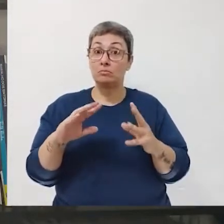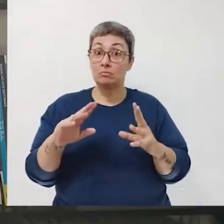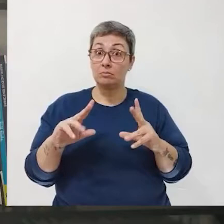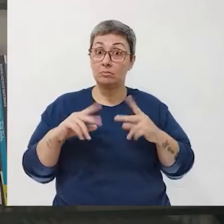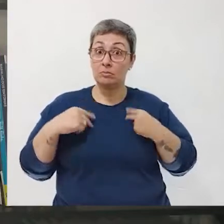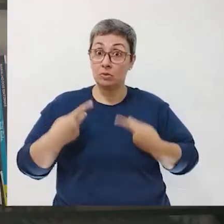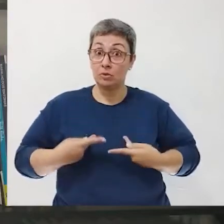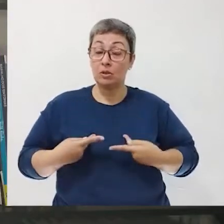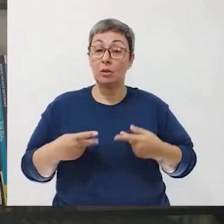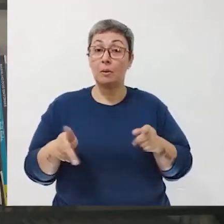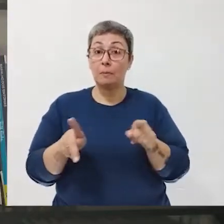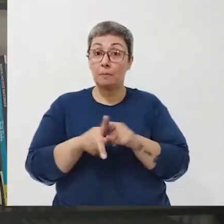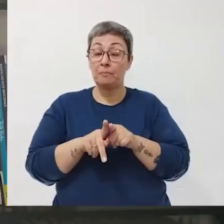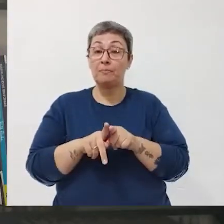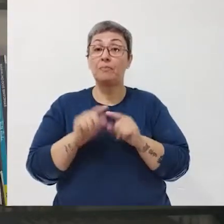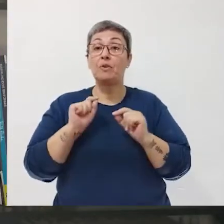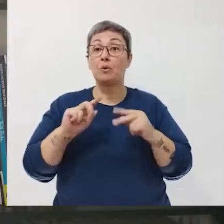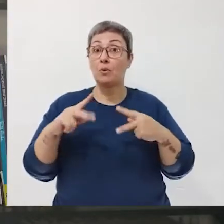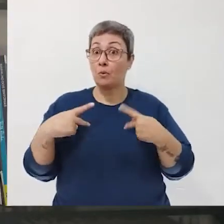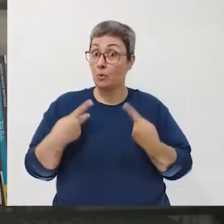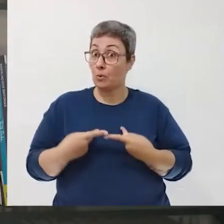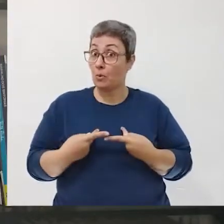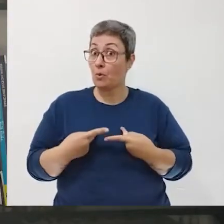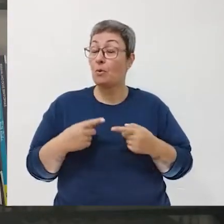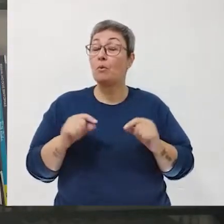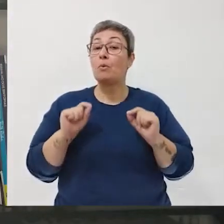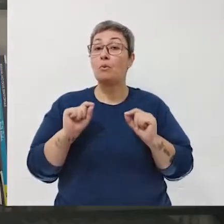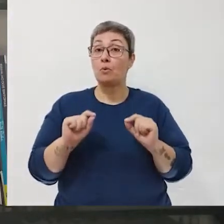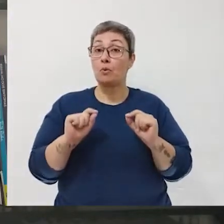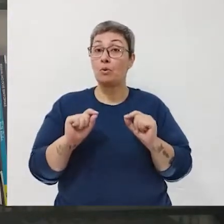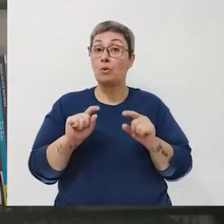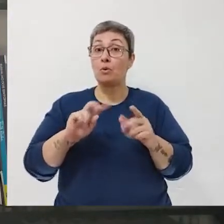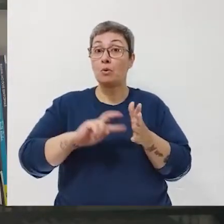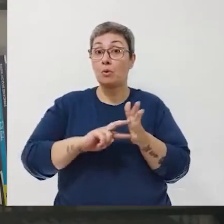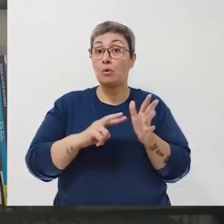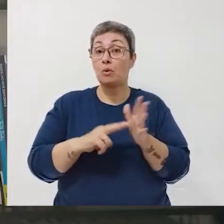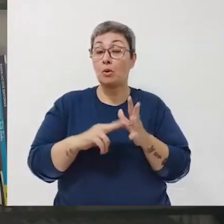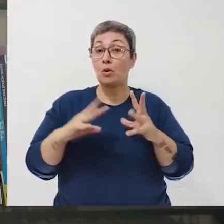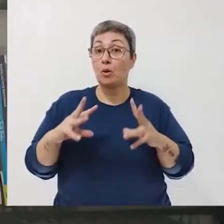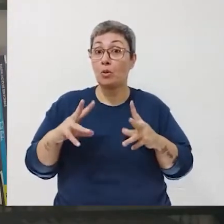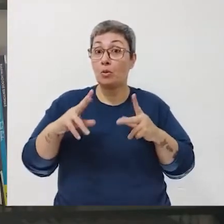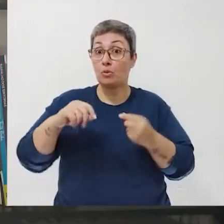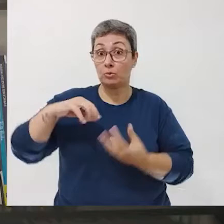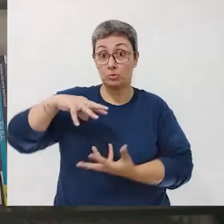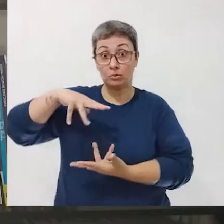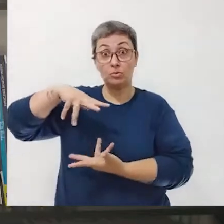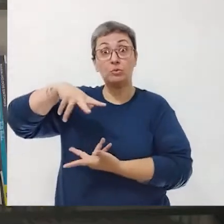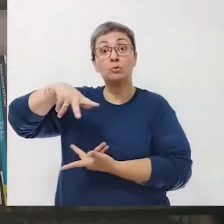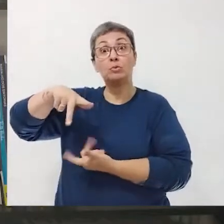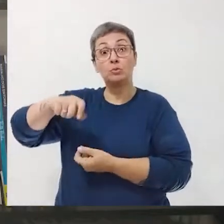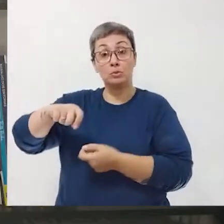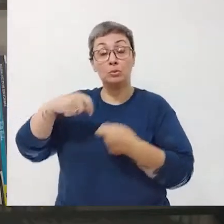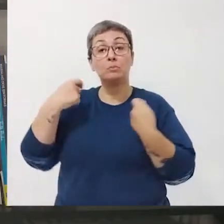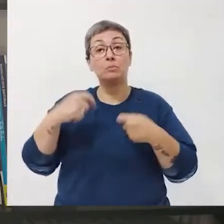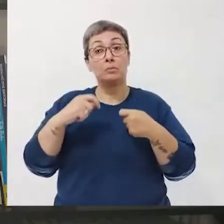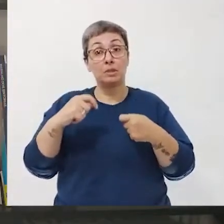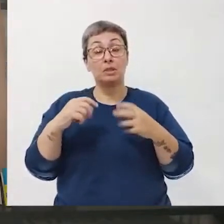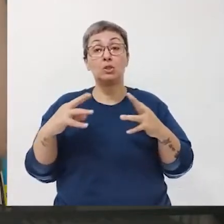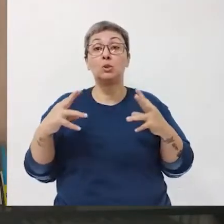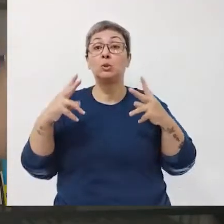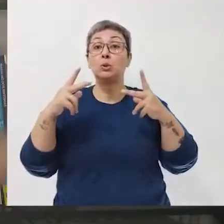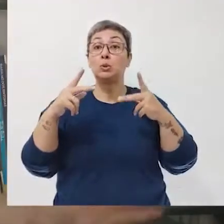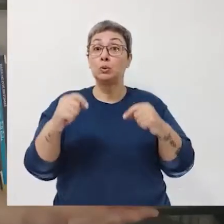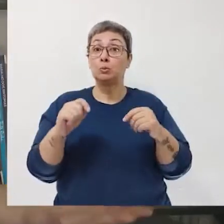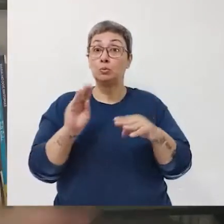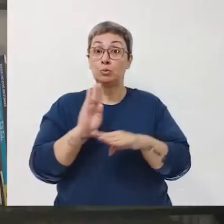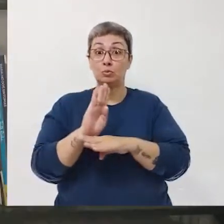E percebam, eu estou dizendo humanidade, ou seja, eu estou falando de todo o planeta Terra, porque todo mundo precisa colaborar.